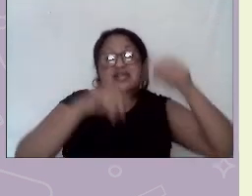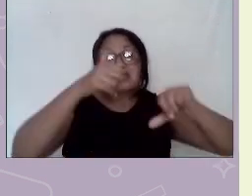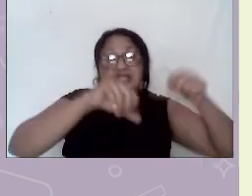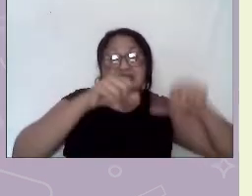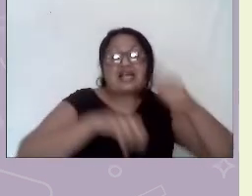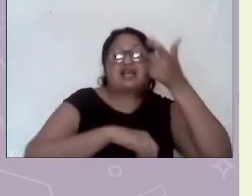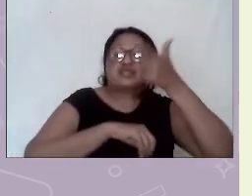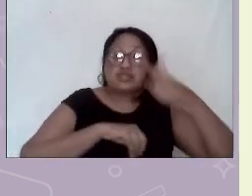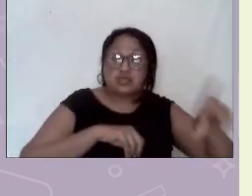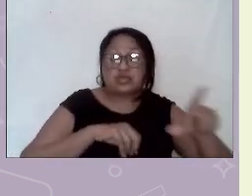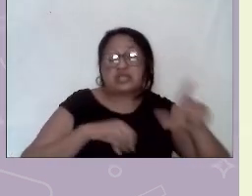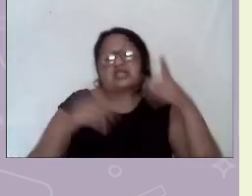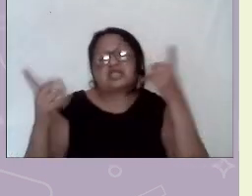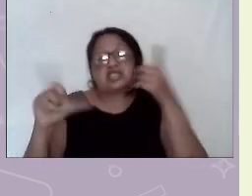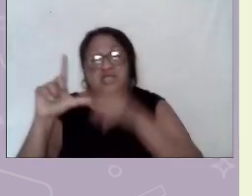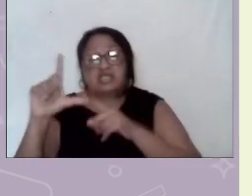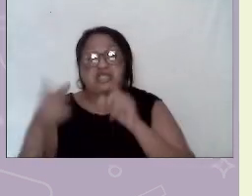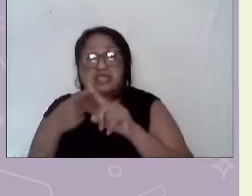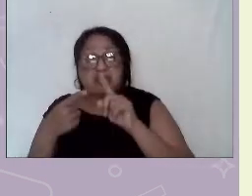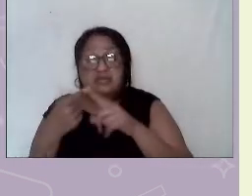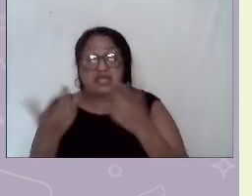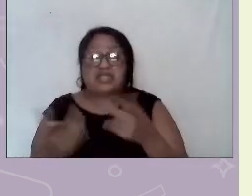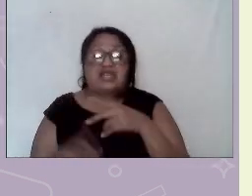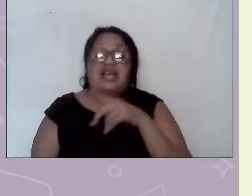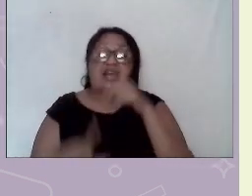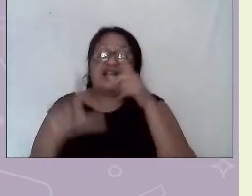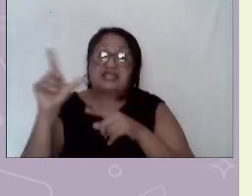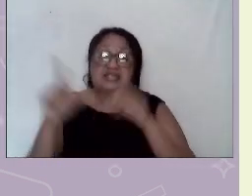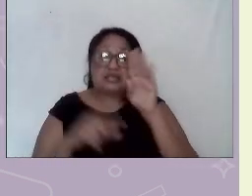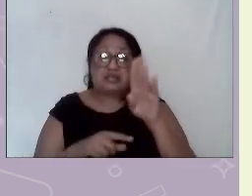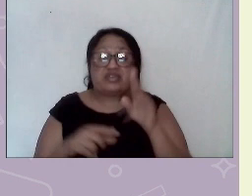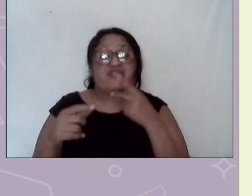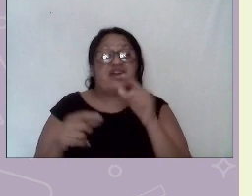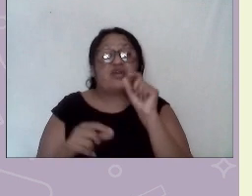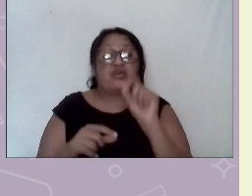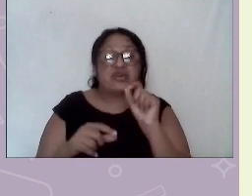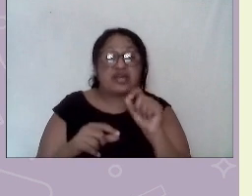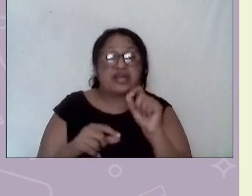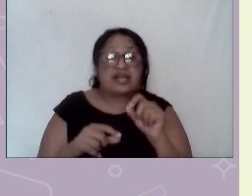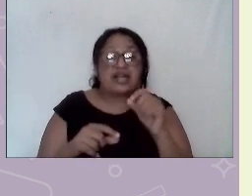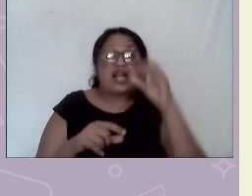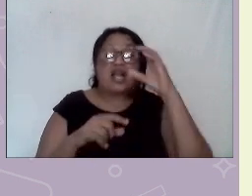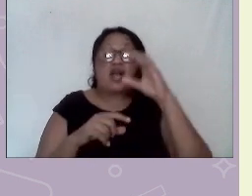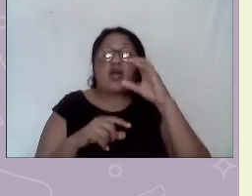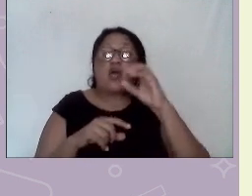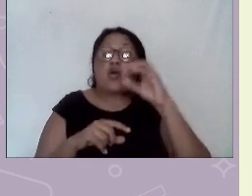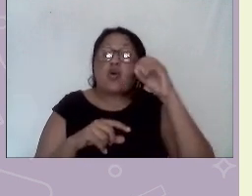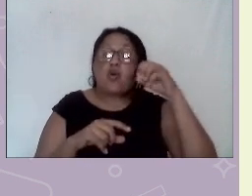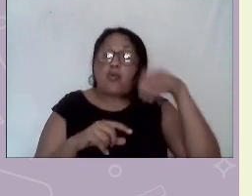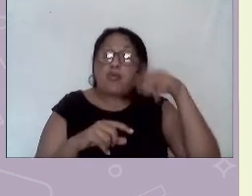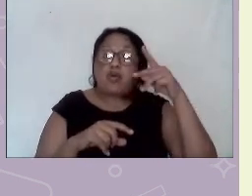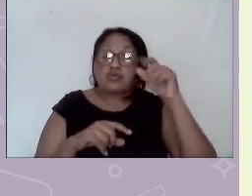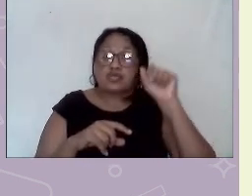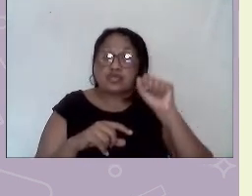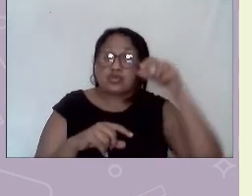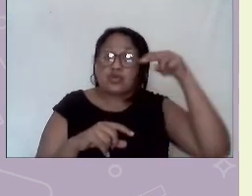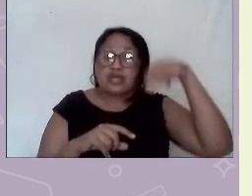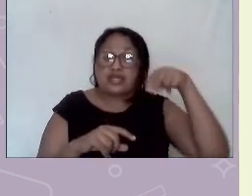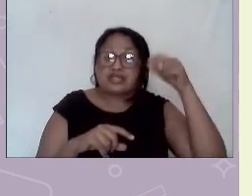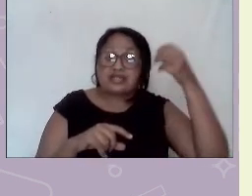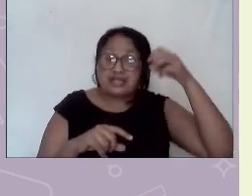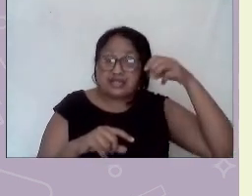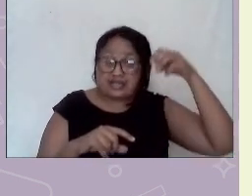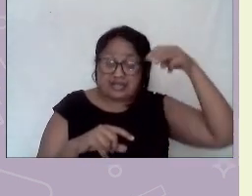alternativas ele diz o seguinte na alternativa b compostos covalentes do tipo MY são